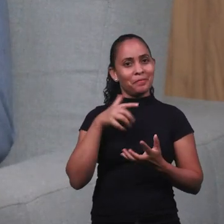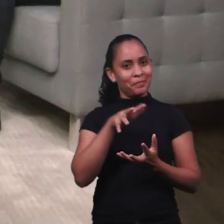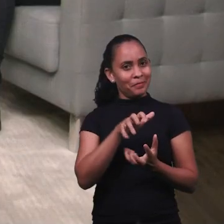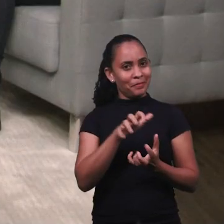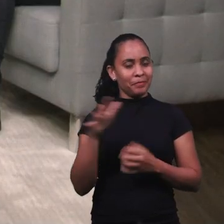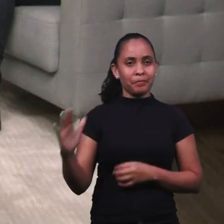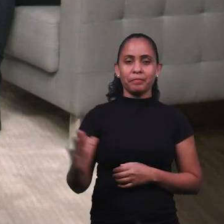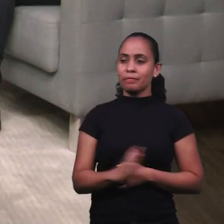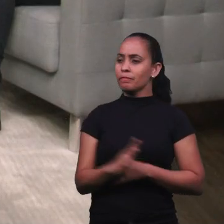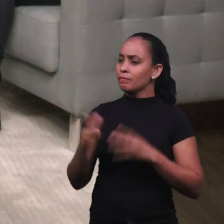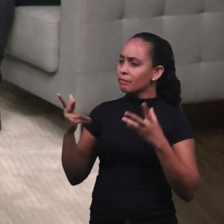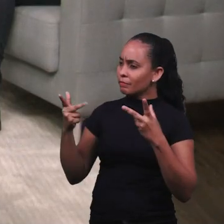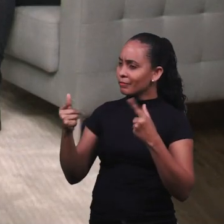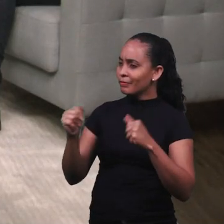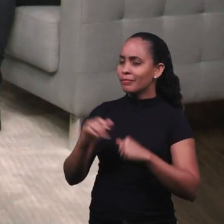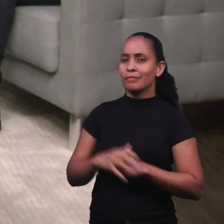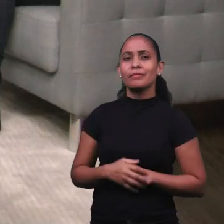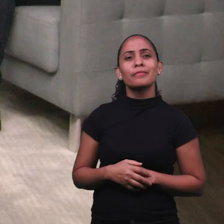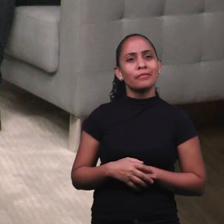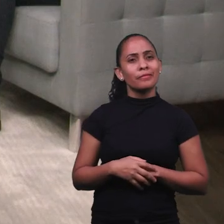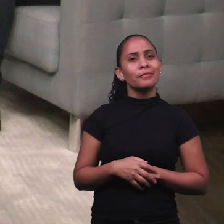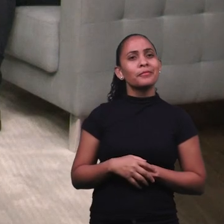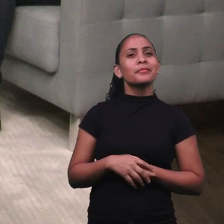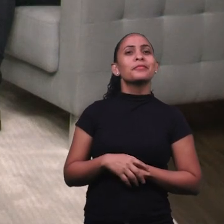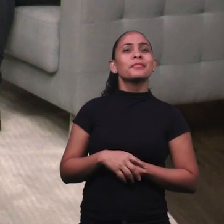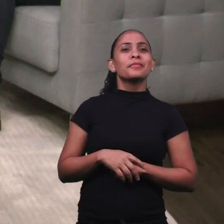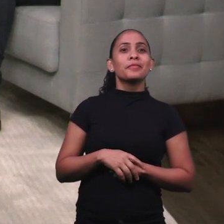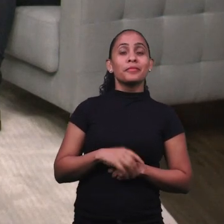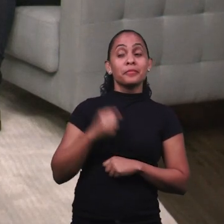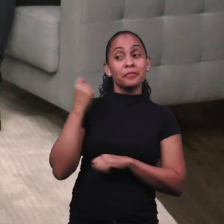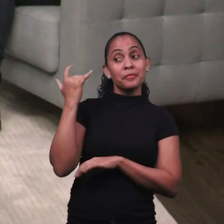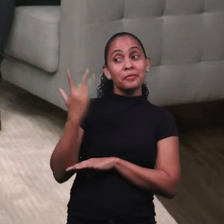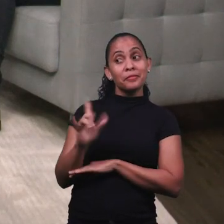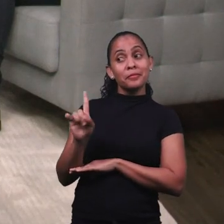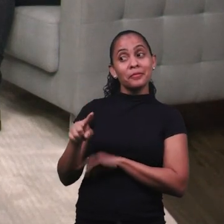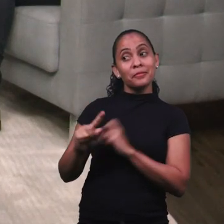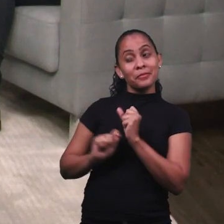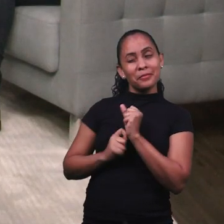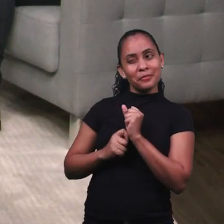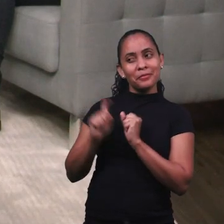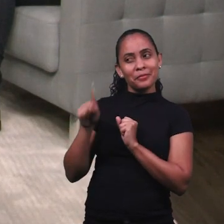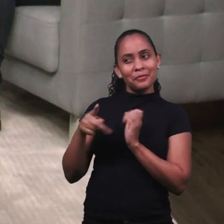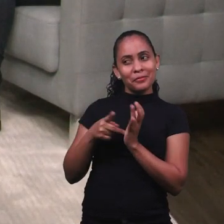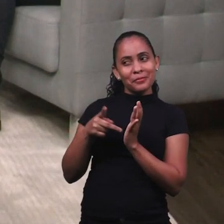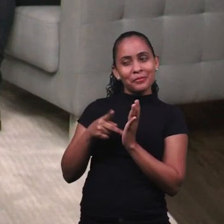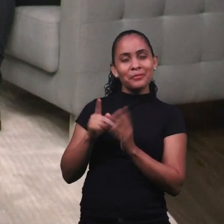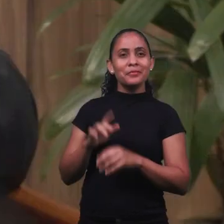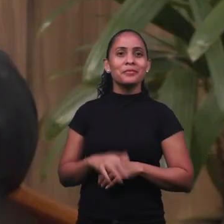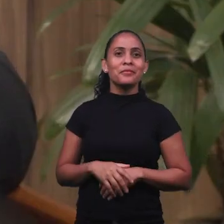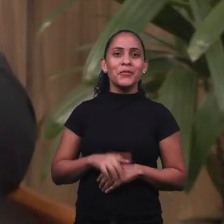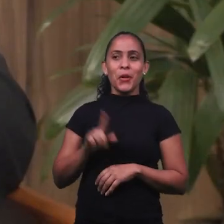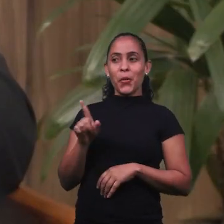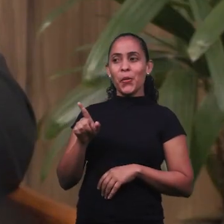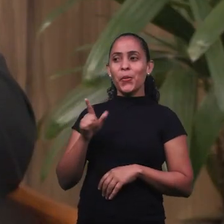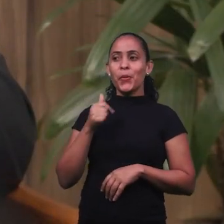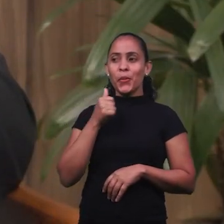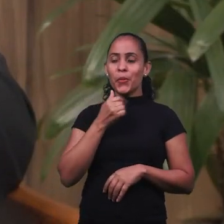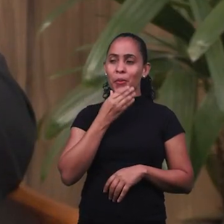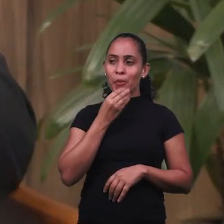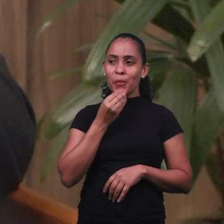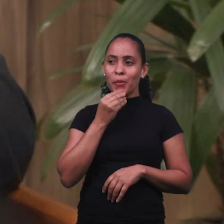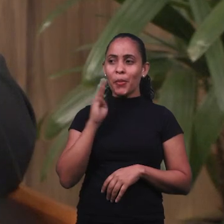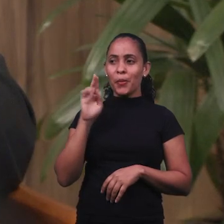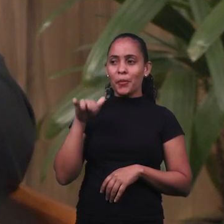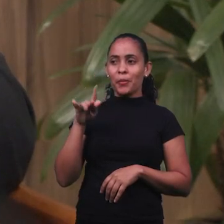É maravilhoso. A madrugada, por exemplo, ela é um segredo, não é verdade? Não é? E o irmão Benedito descobriu